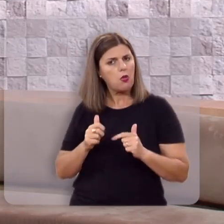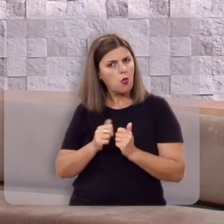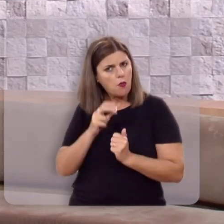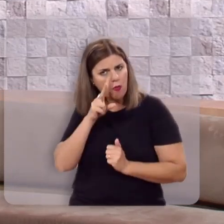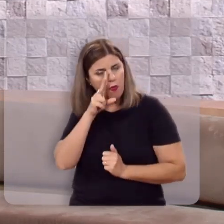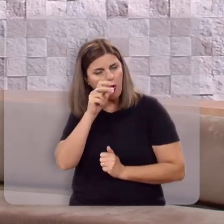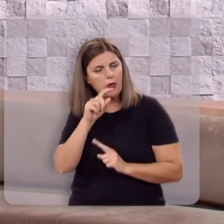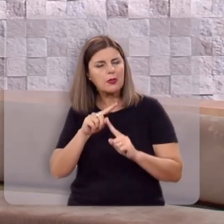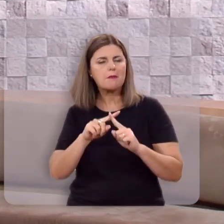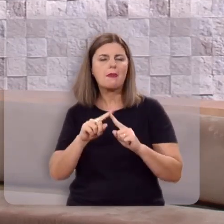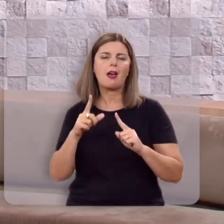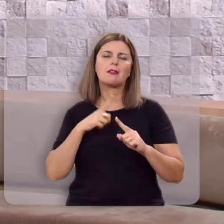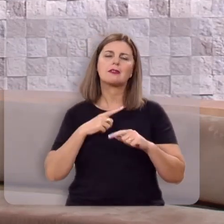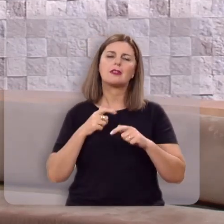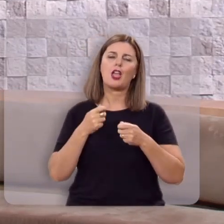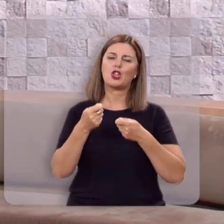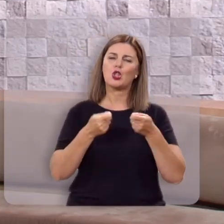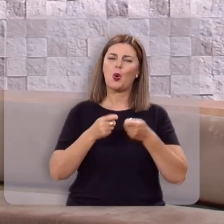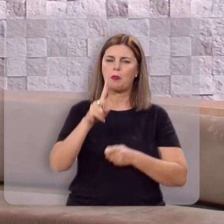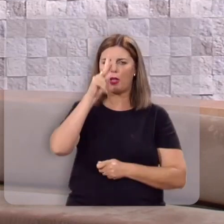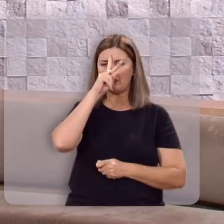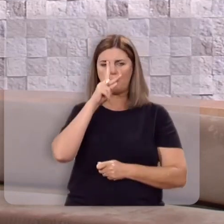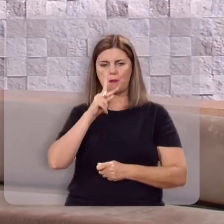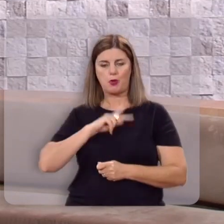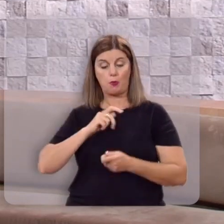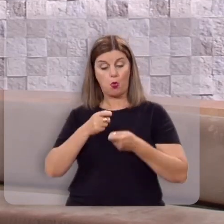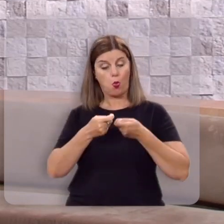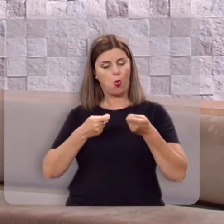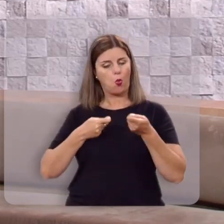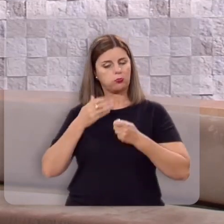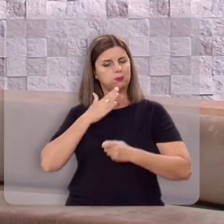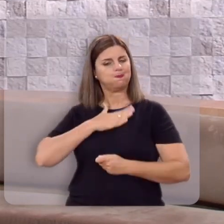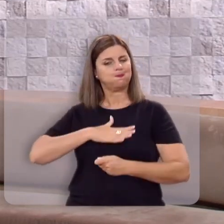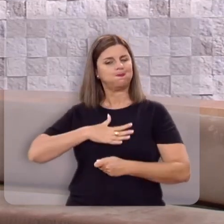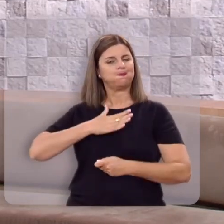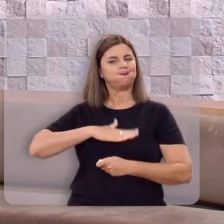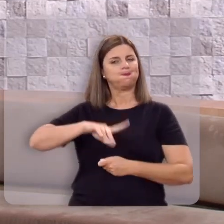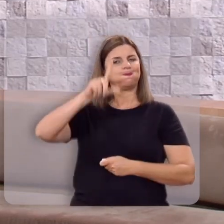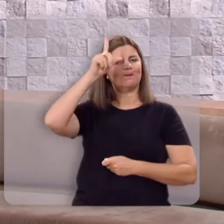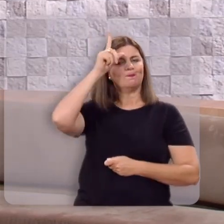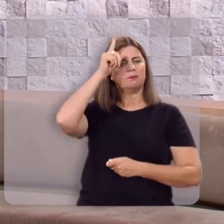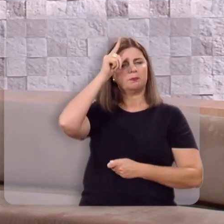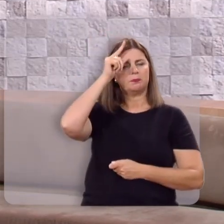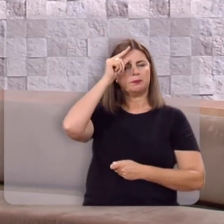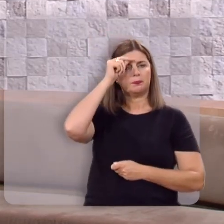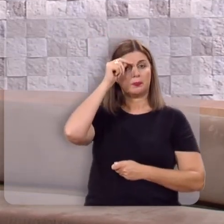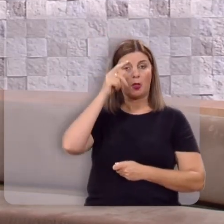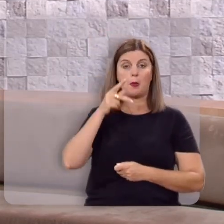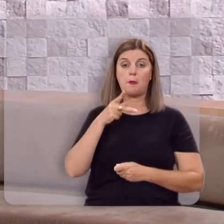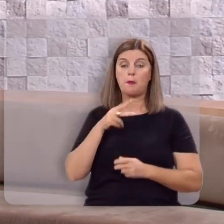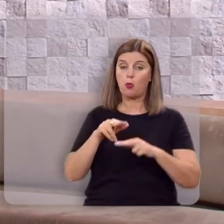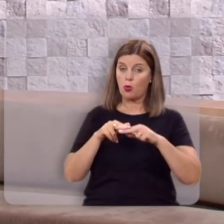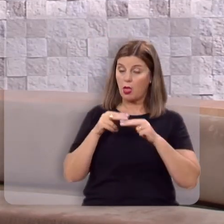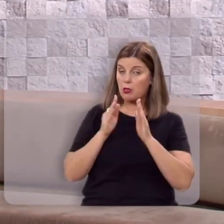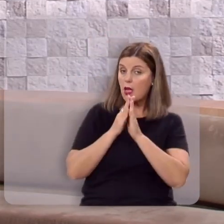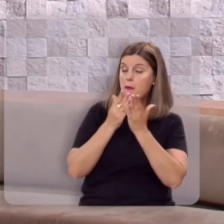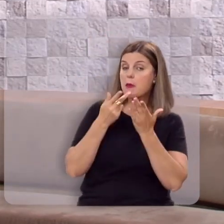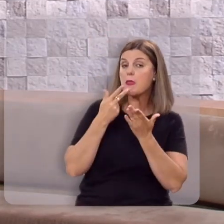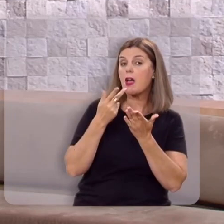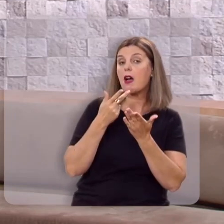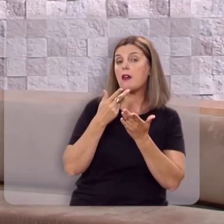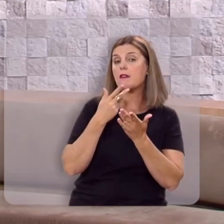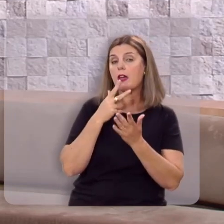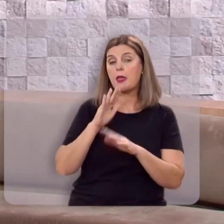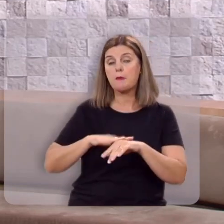com ímpeto, mas você tem domínio próprio, você tem controle. Por isso a Bíblia diz que é mais forte o homem que controla o